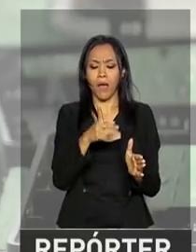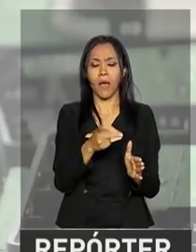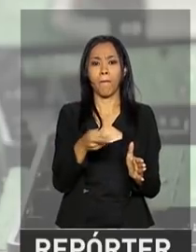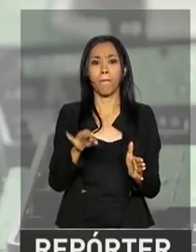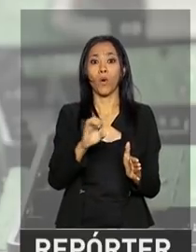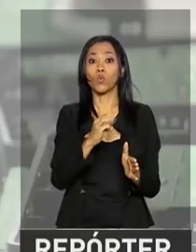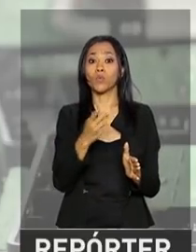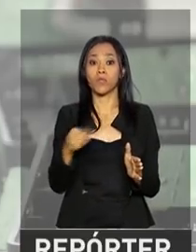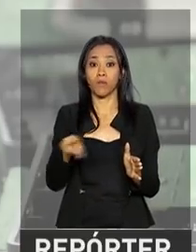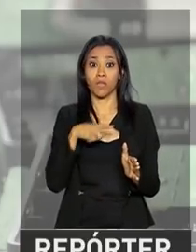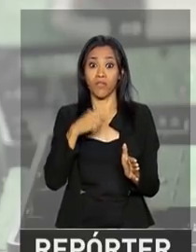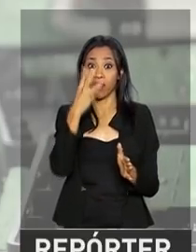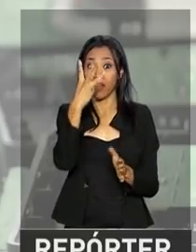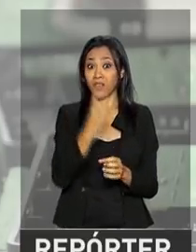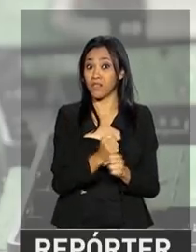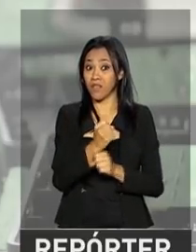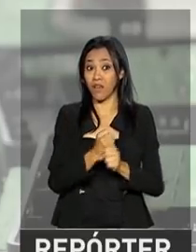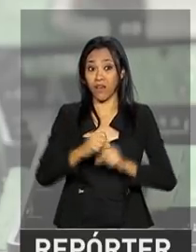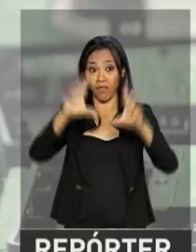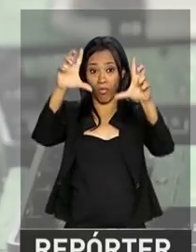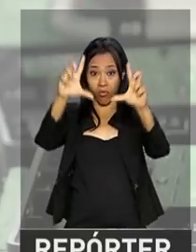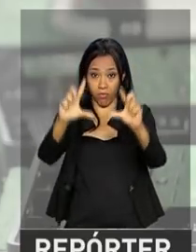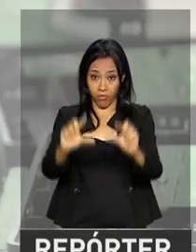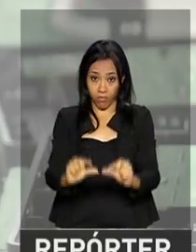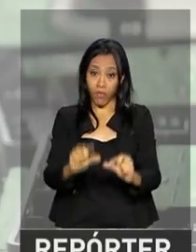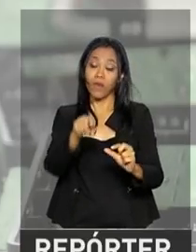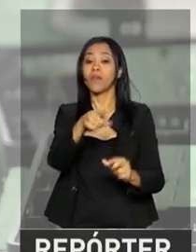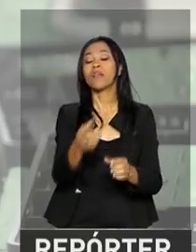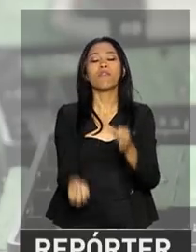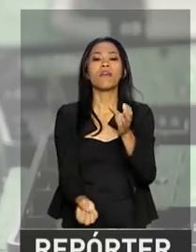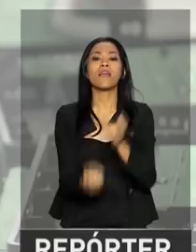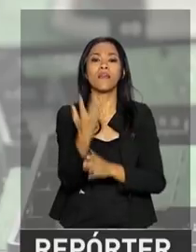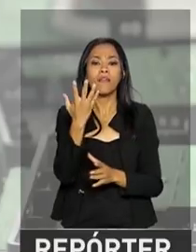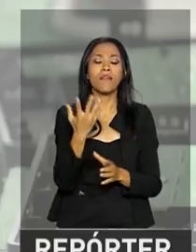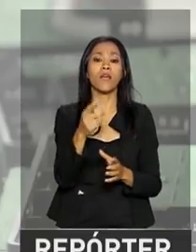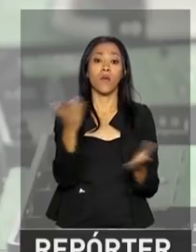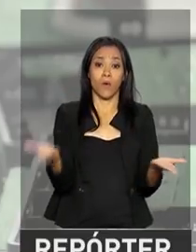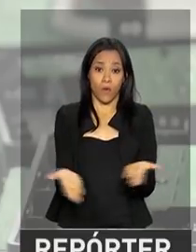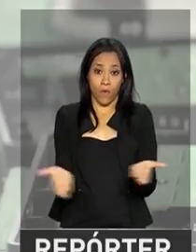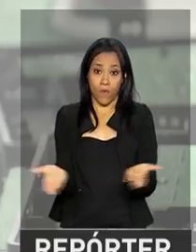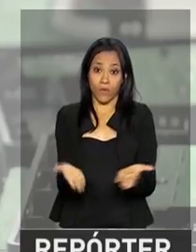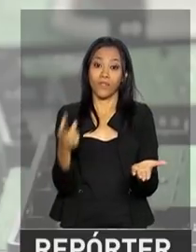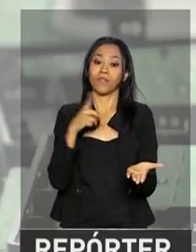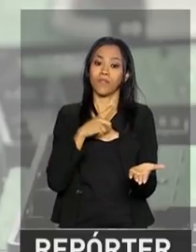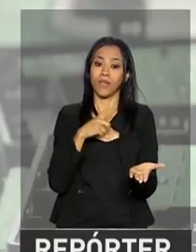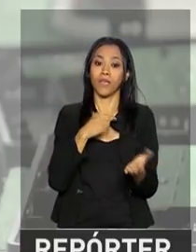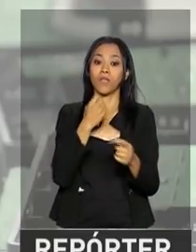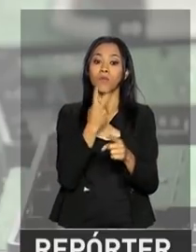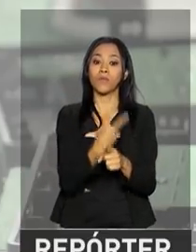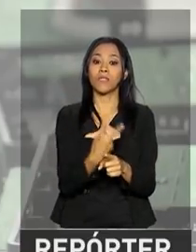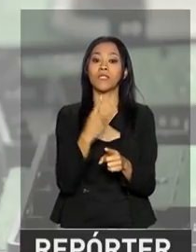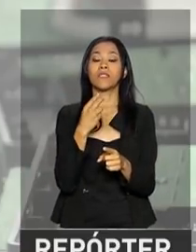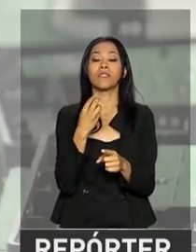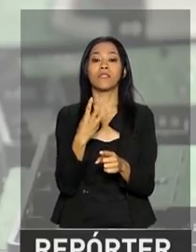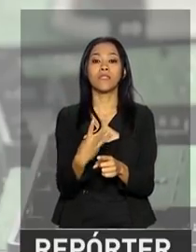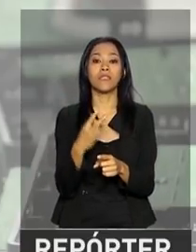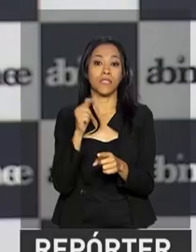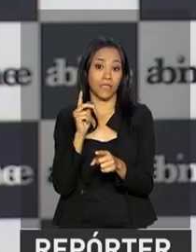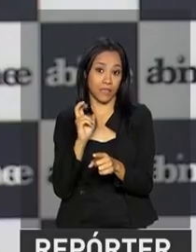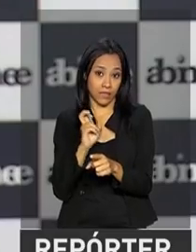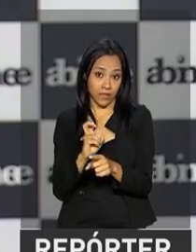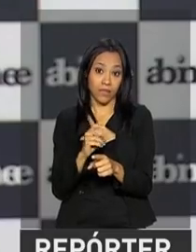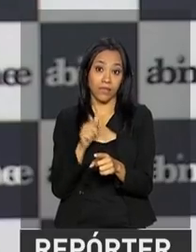o ano o setor recuperou 4.400 empregos perdidos na crise econômica e hoje gera 237 mil empregos